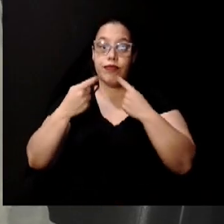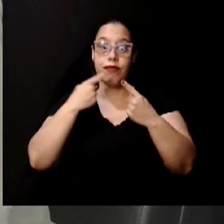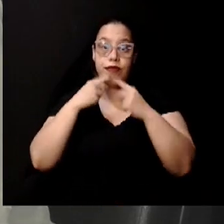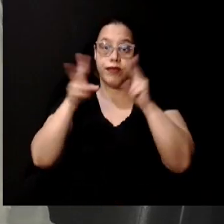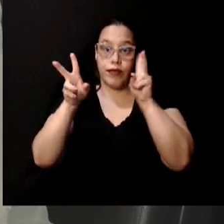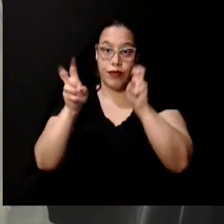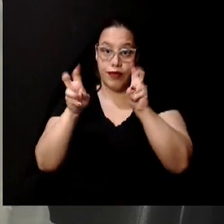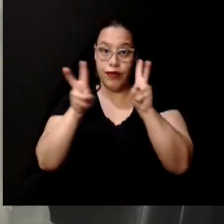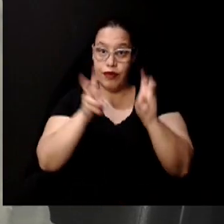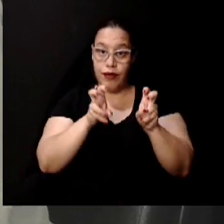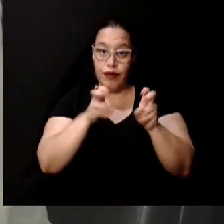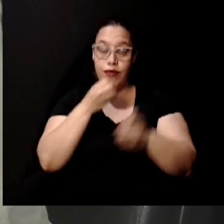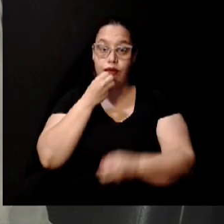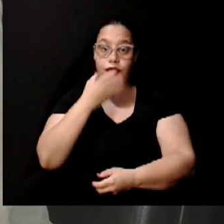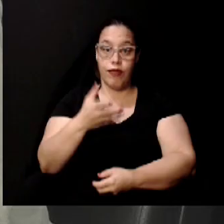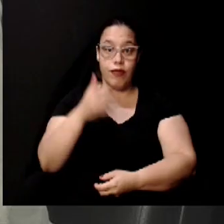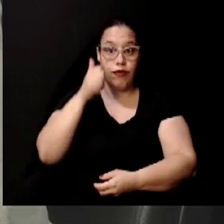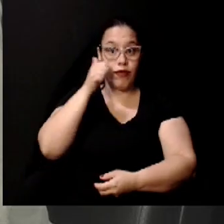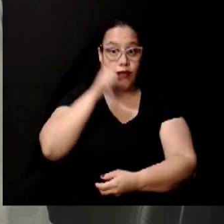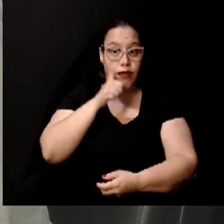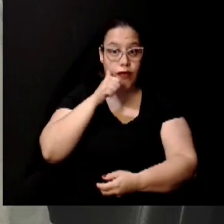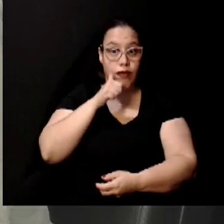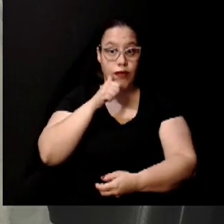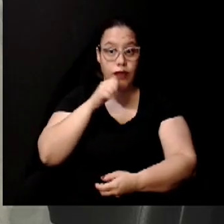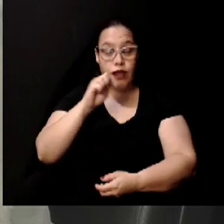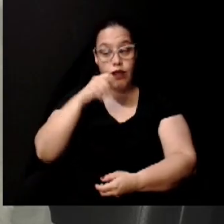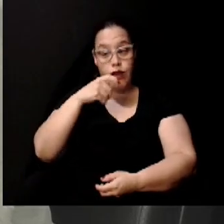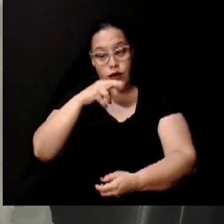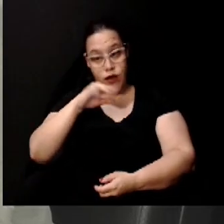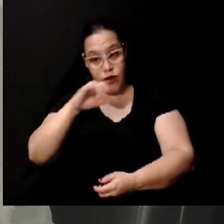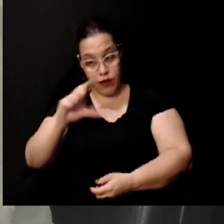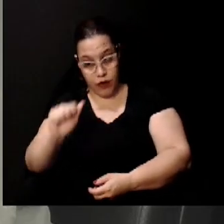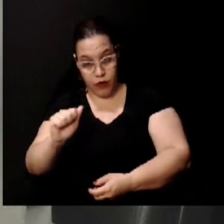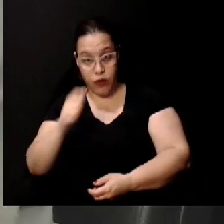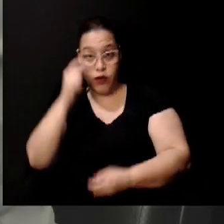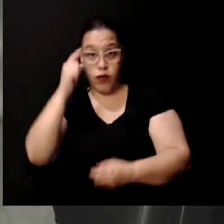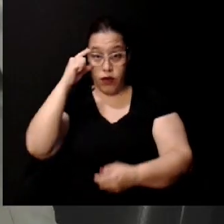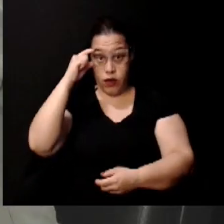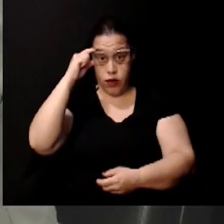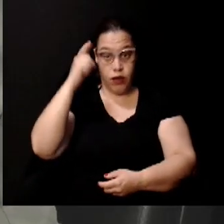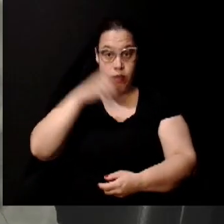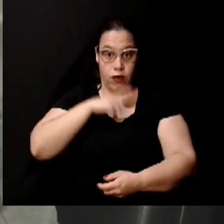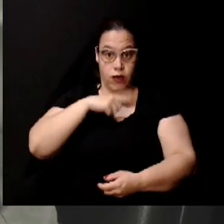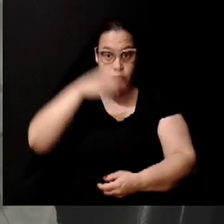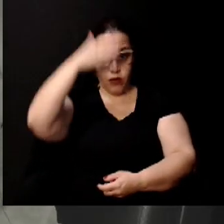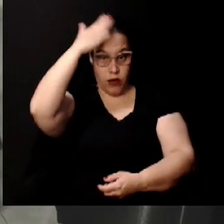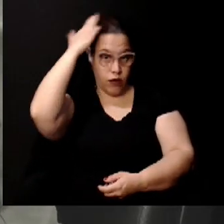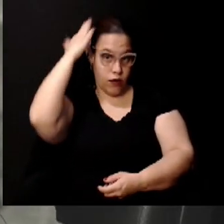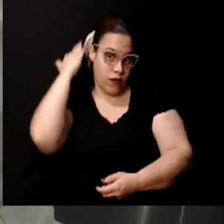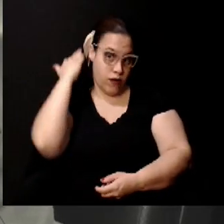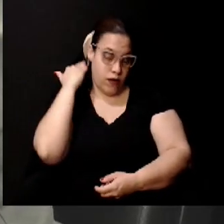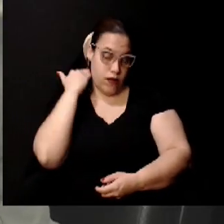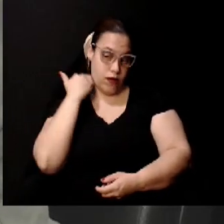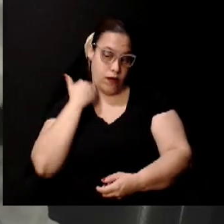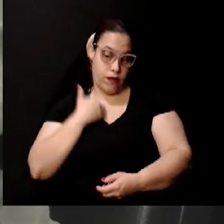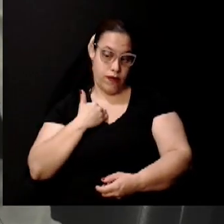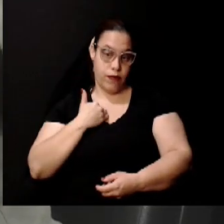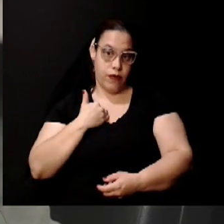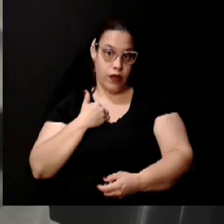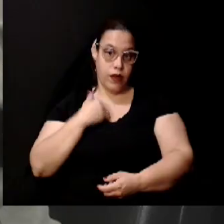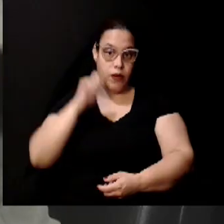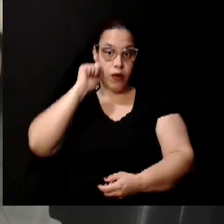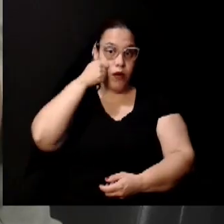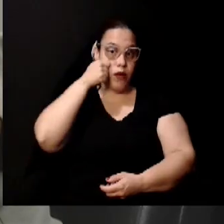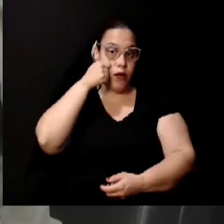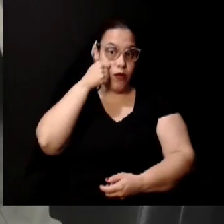Bom, eu sou uma mulher amarela, eu estou usando óculos, tenho cabelo liso, preto, com